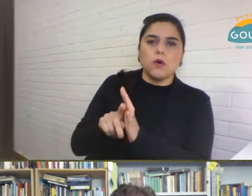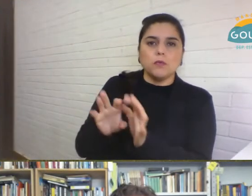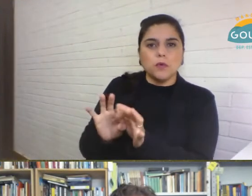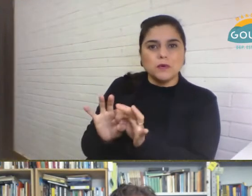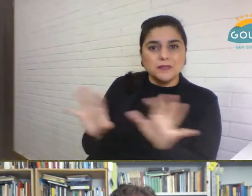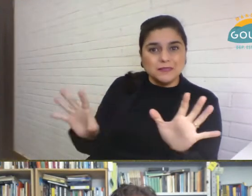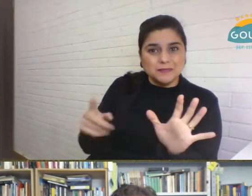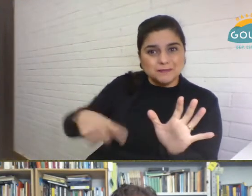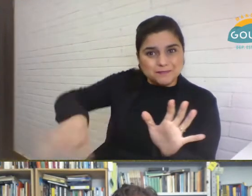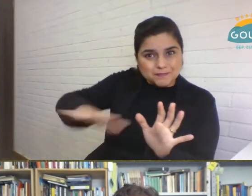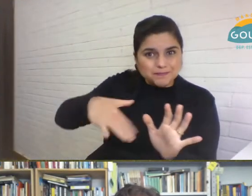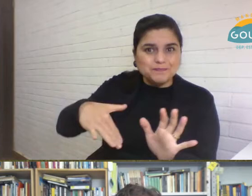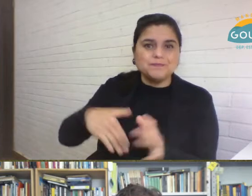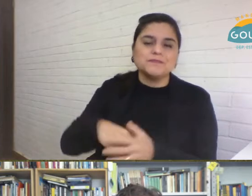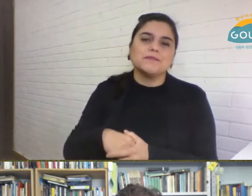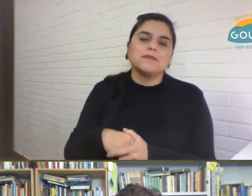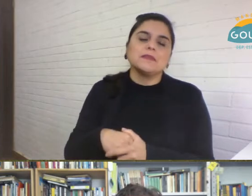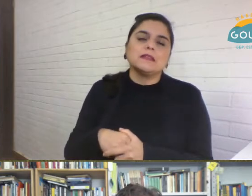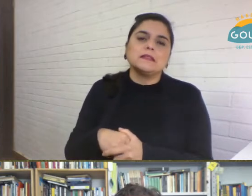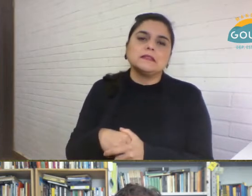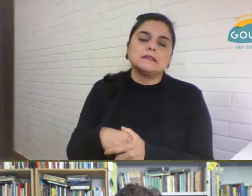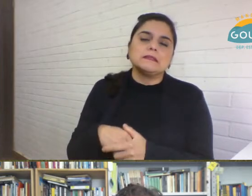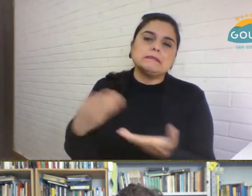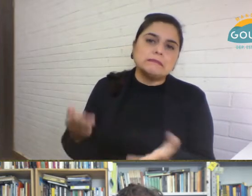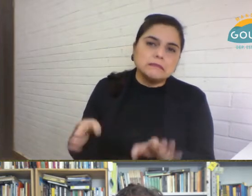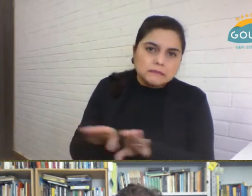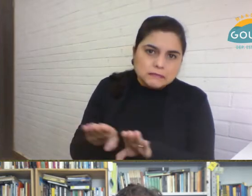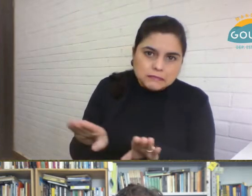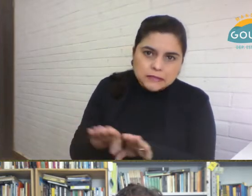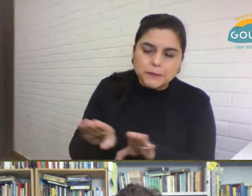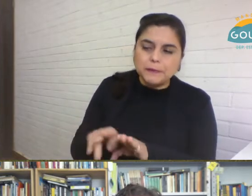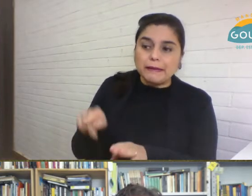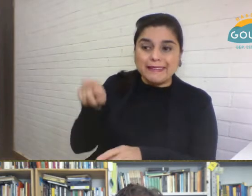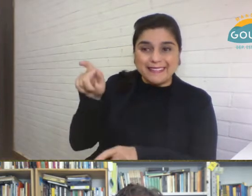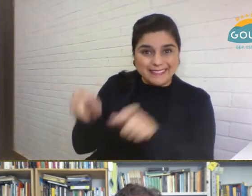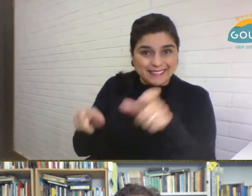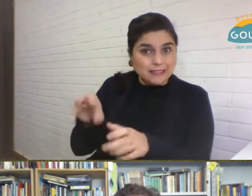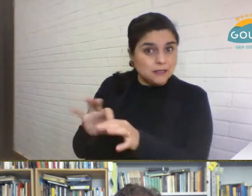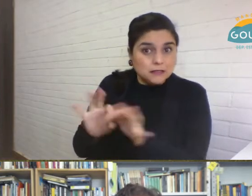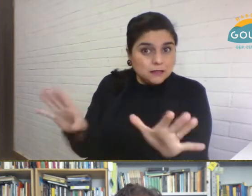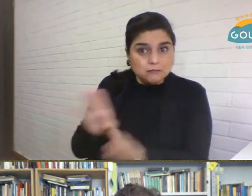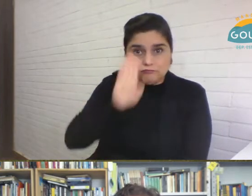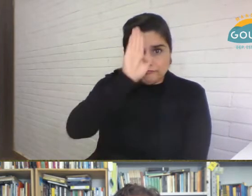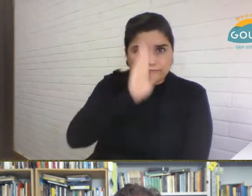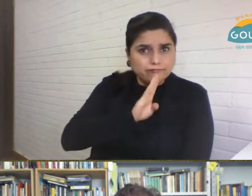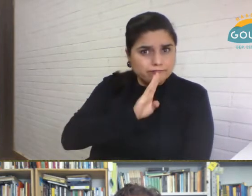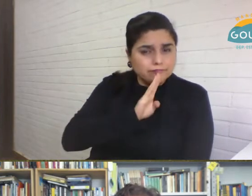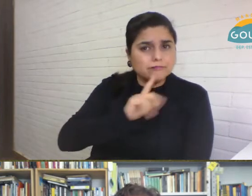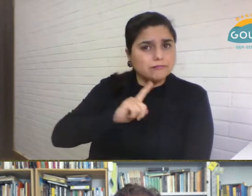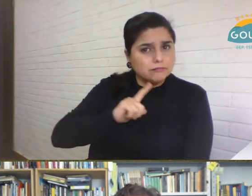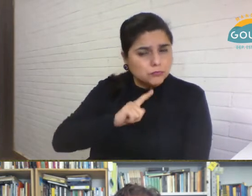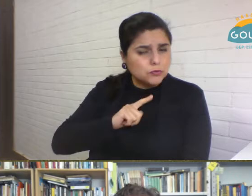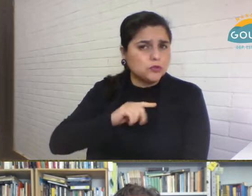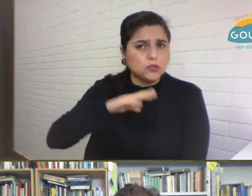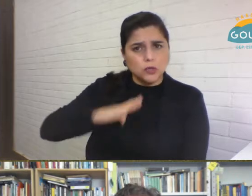e com a disponibilidade que era gratuita. Os soldados, os colonos